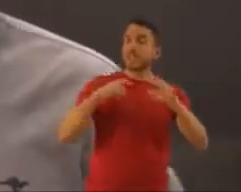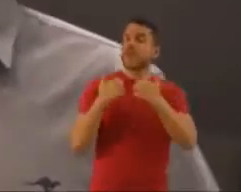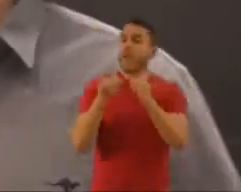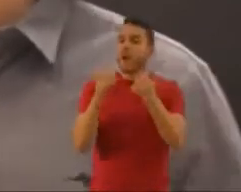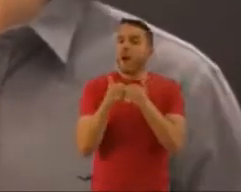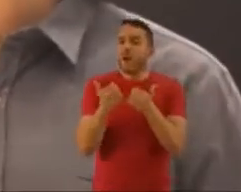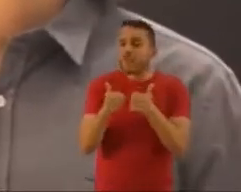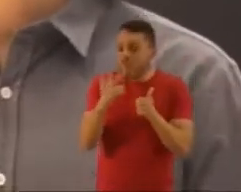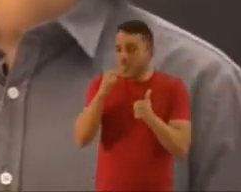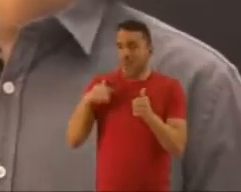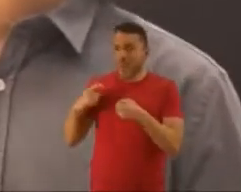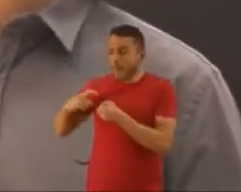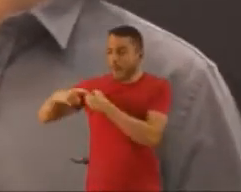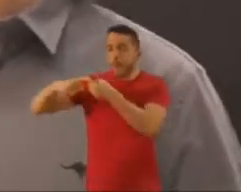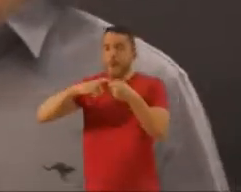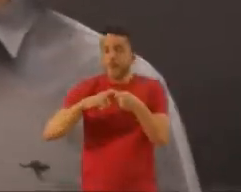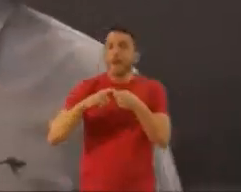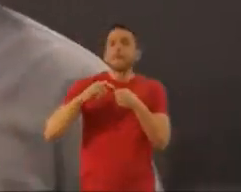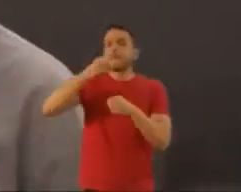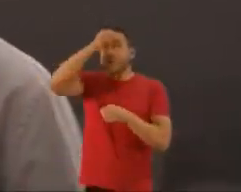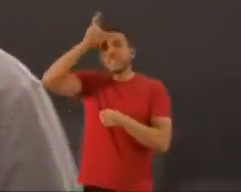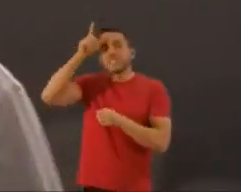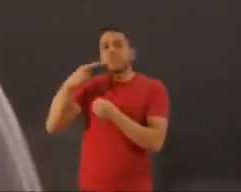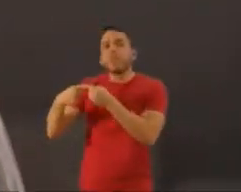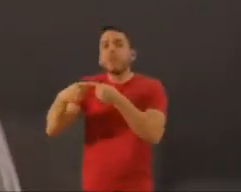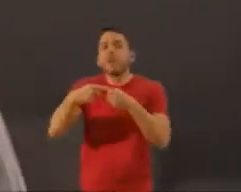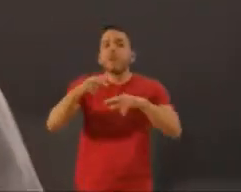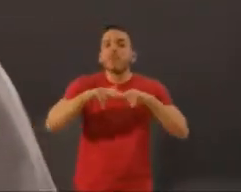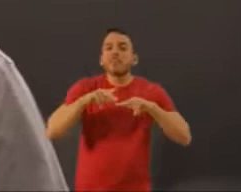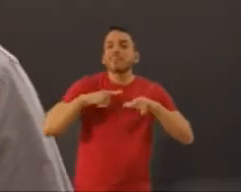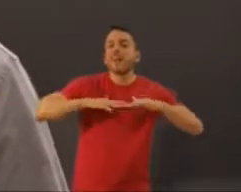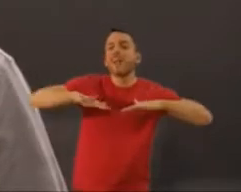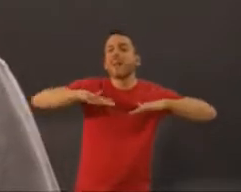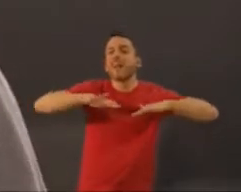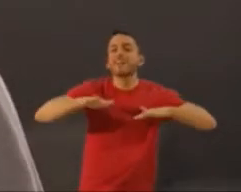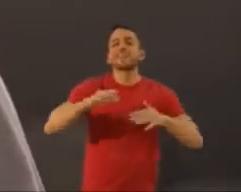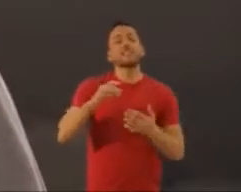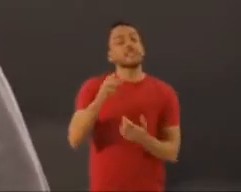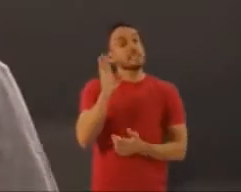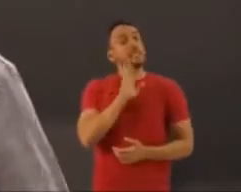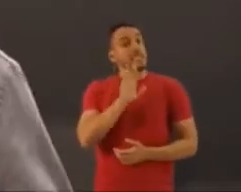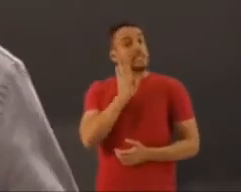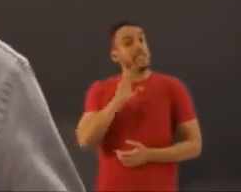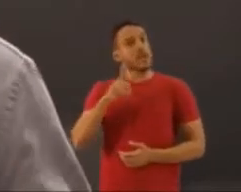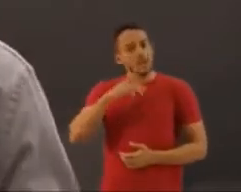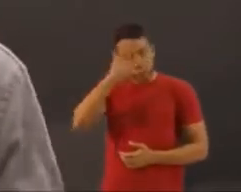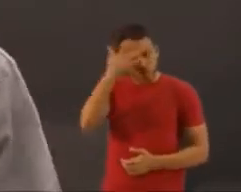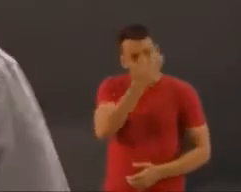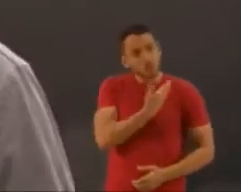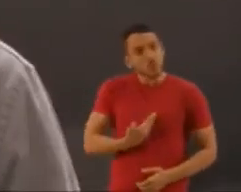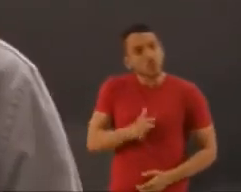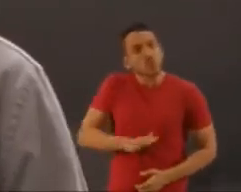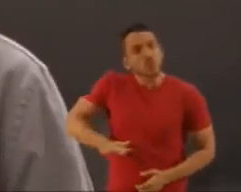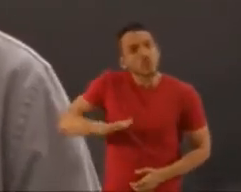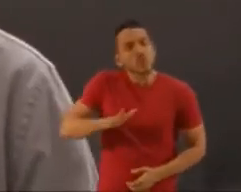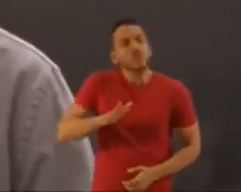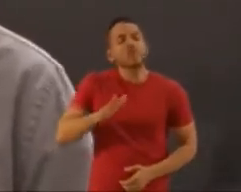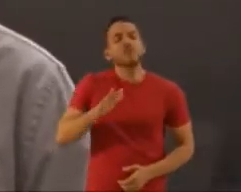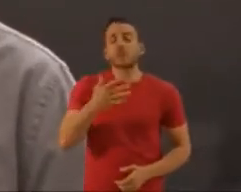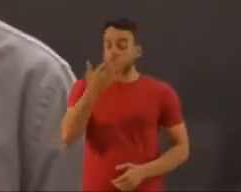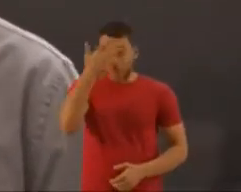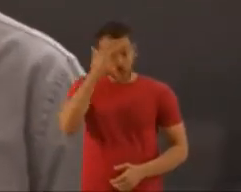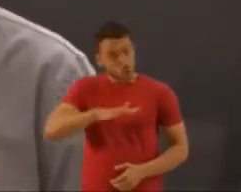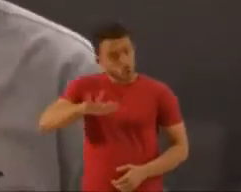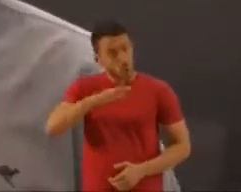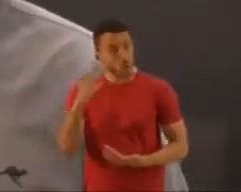Isso faz com que a cidade ganhe uma dinâmica muito interessante, né? Esse público jovem, esse movimento do conhecimento que acontece